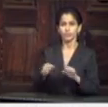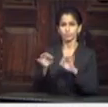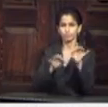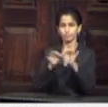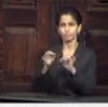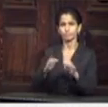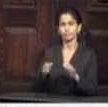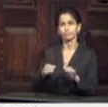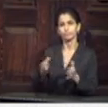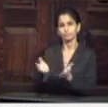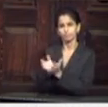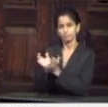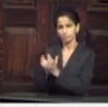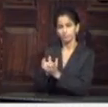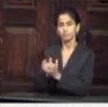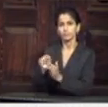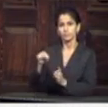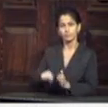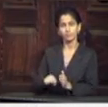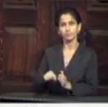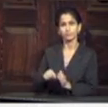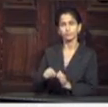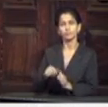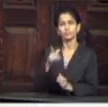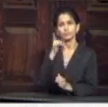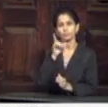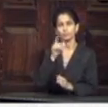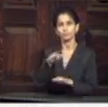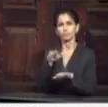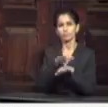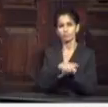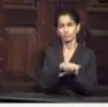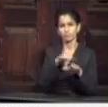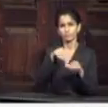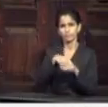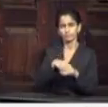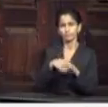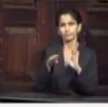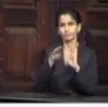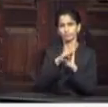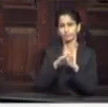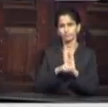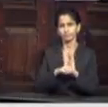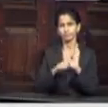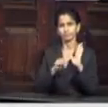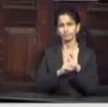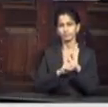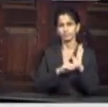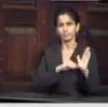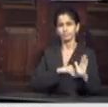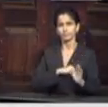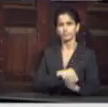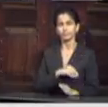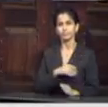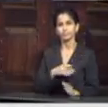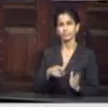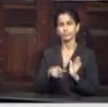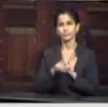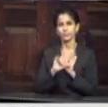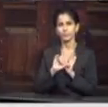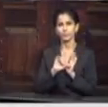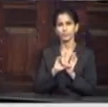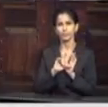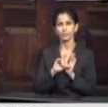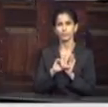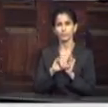organizar melhor essa base para poder serem incluídos na lei do piso. Muito obrigada. Antes de eu passar a palavra ao deputado Gilberto Palmar, só